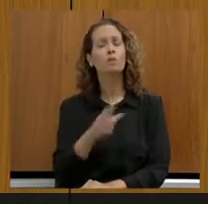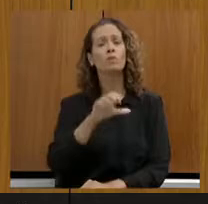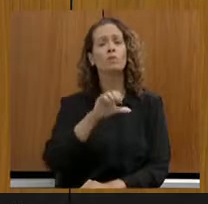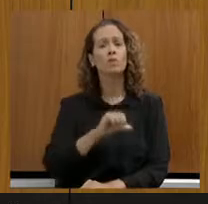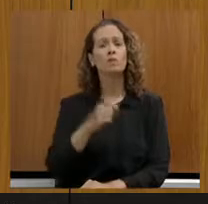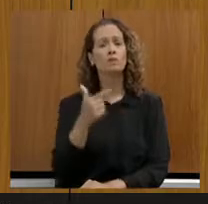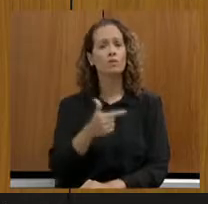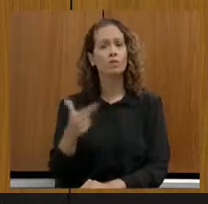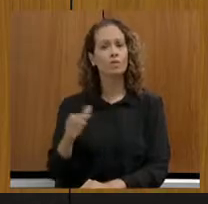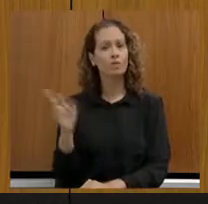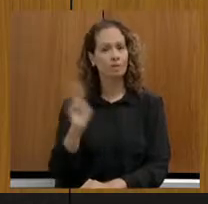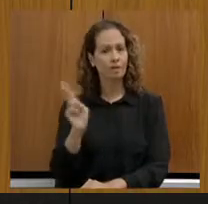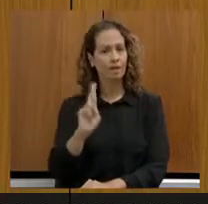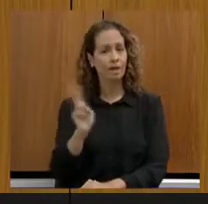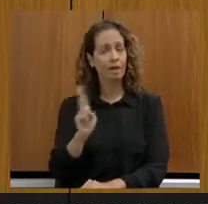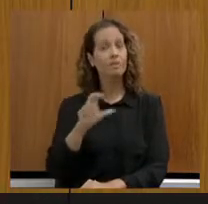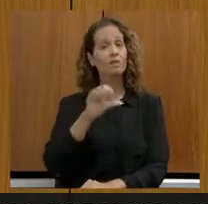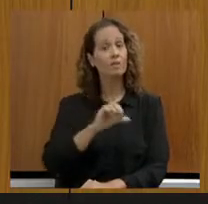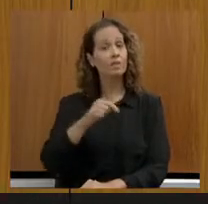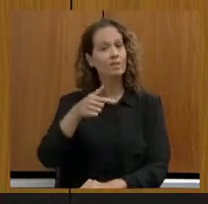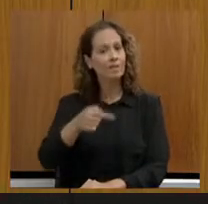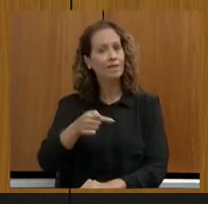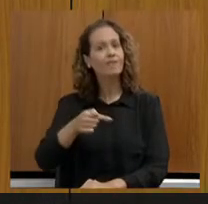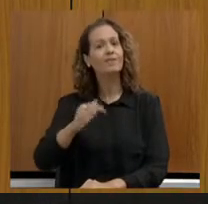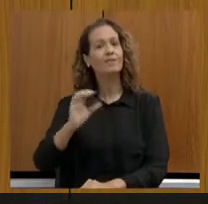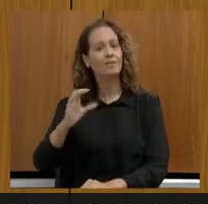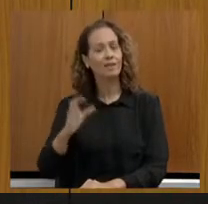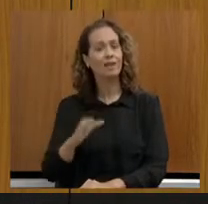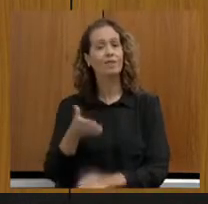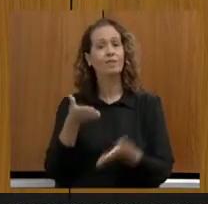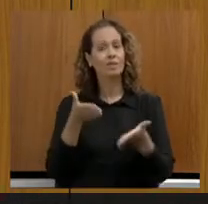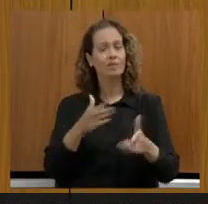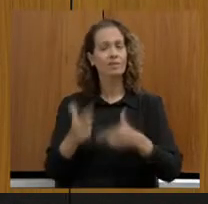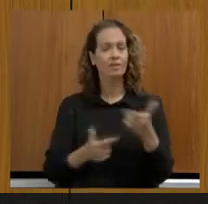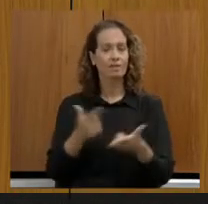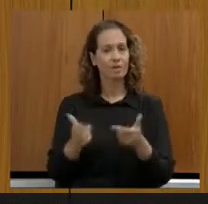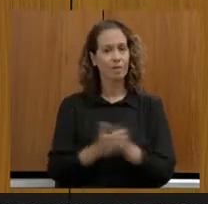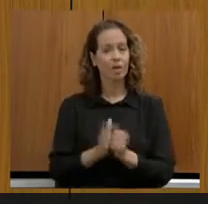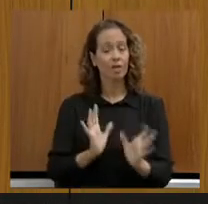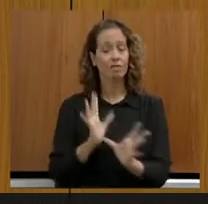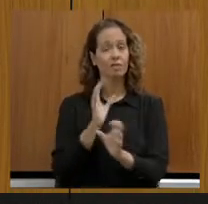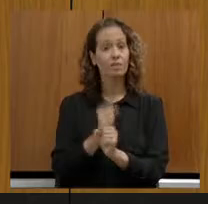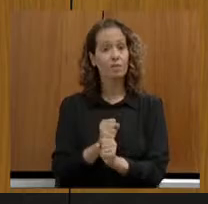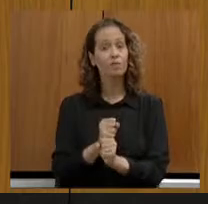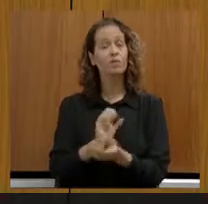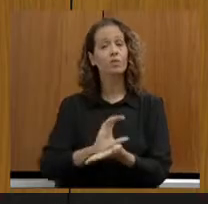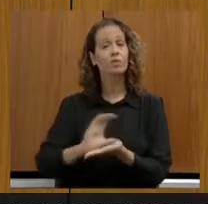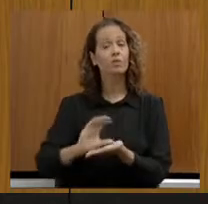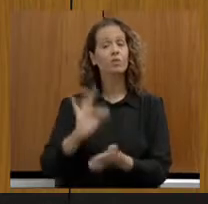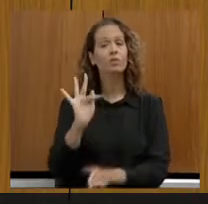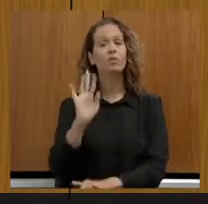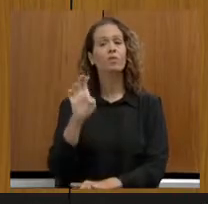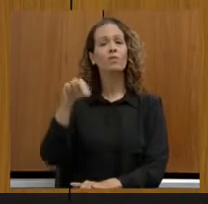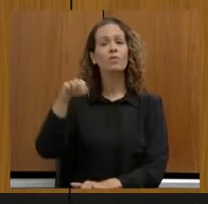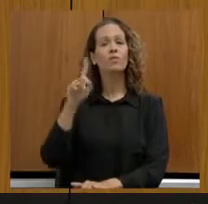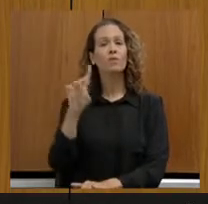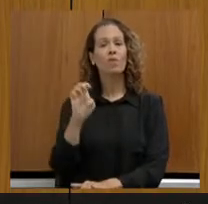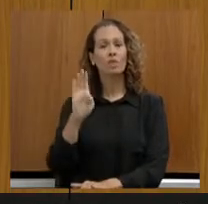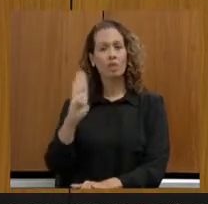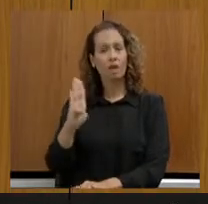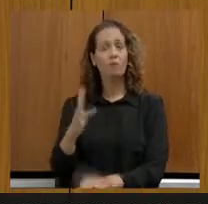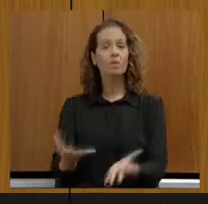e dois reais e 97 centavos neste exercício é o saldo do recurso do fundeb que está